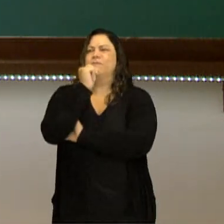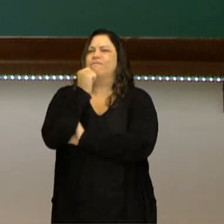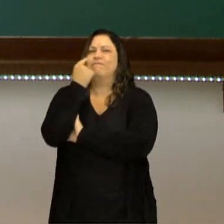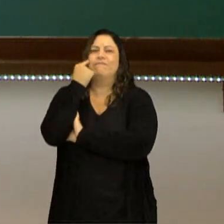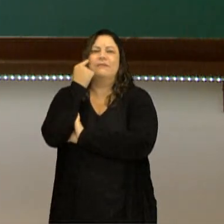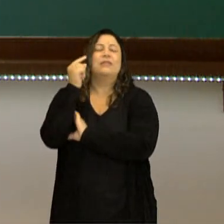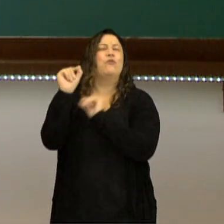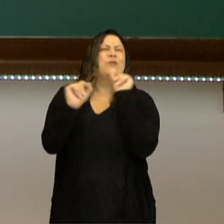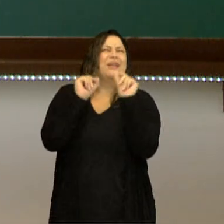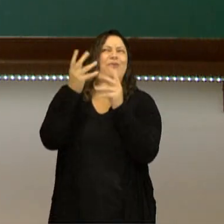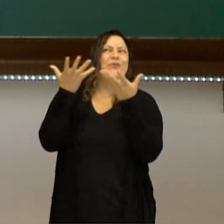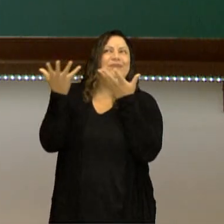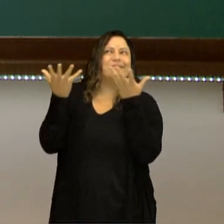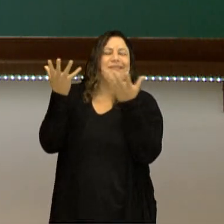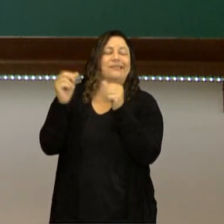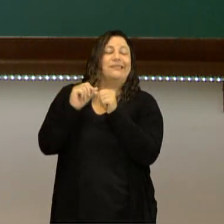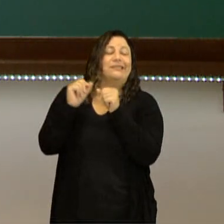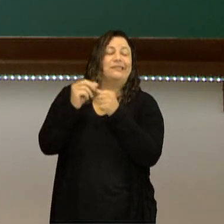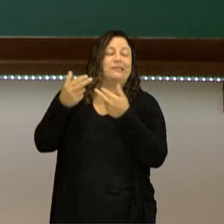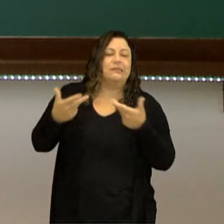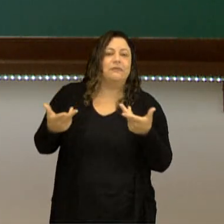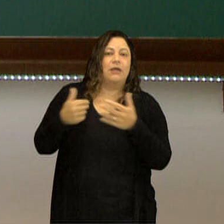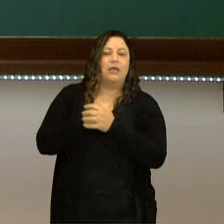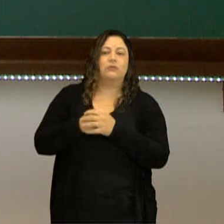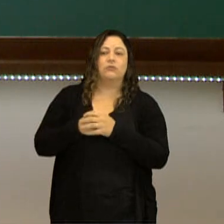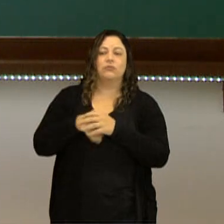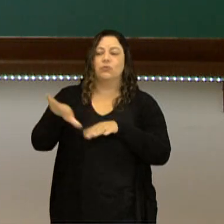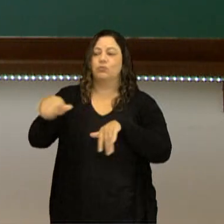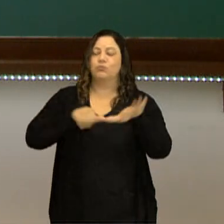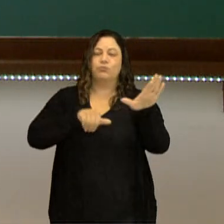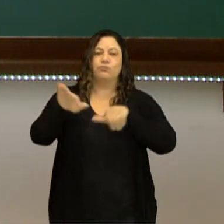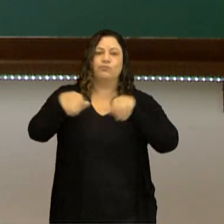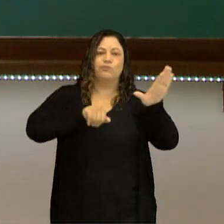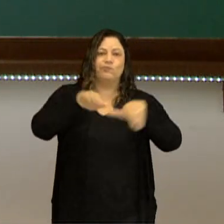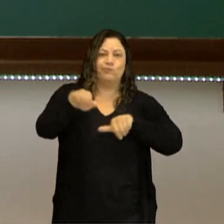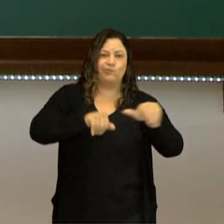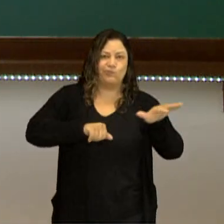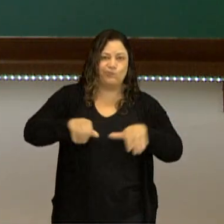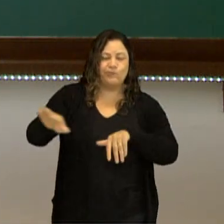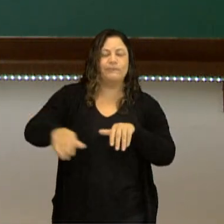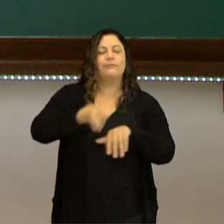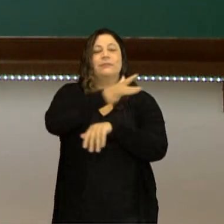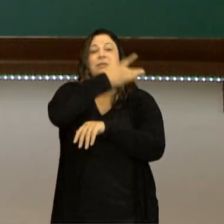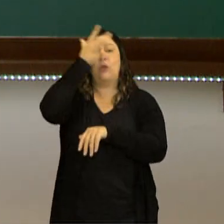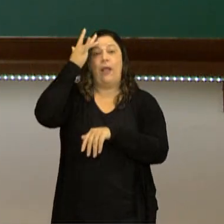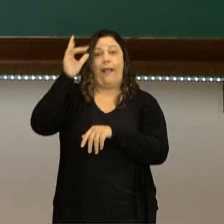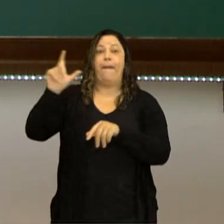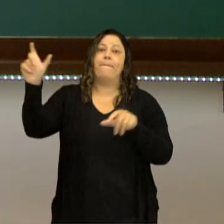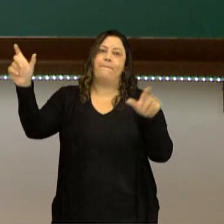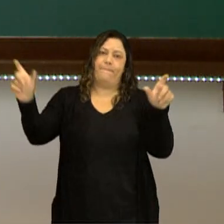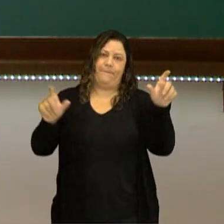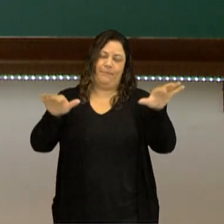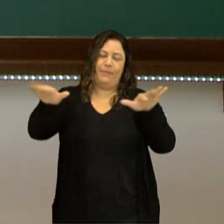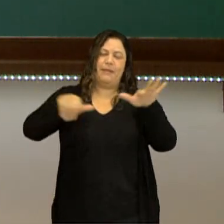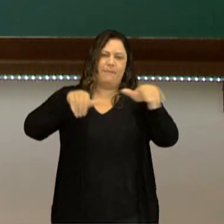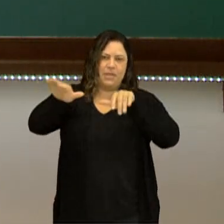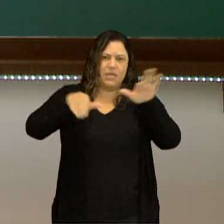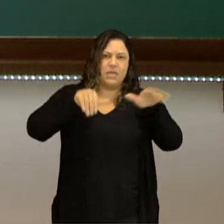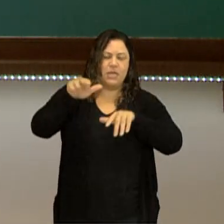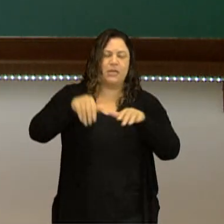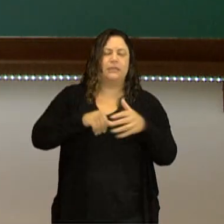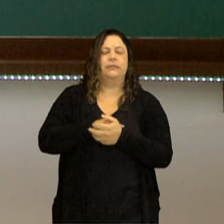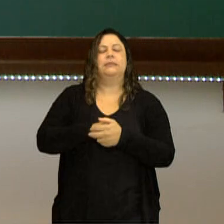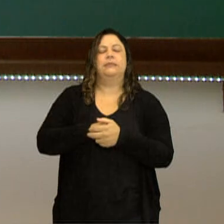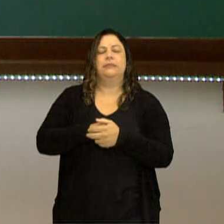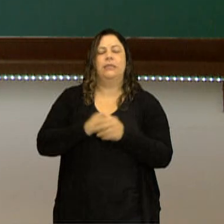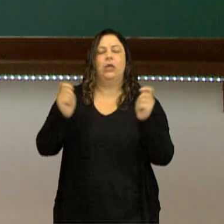um jeito nisso tudo. Eu vou então reunir algumas pessoas com representantes da população através de uma